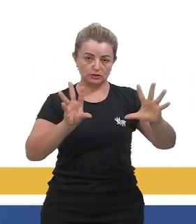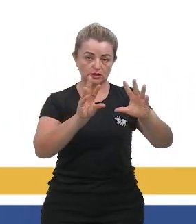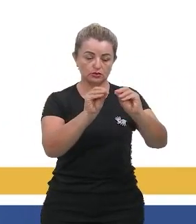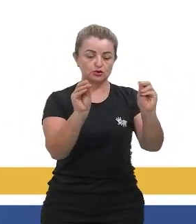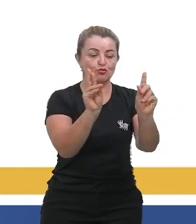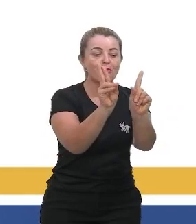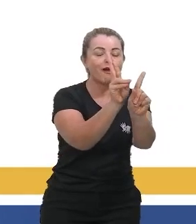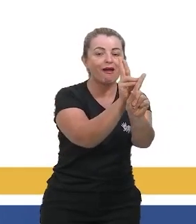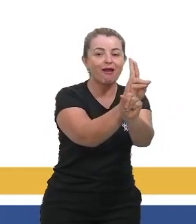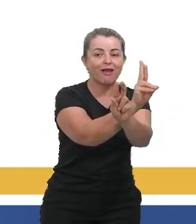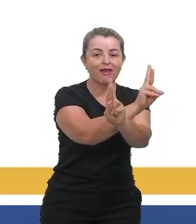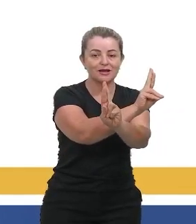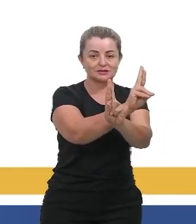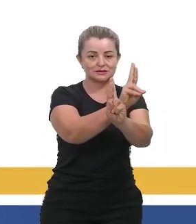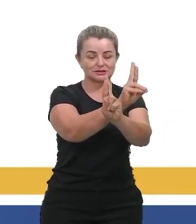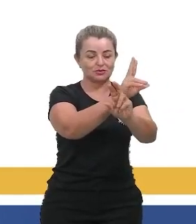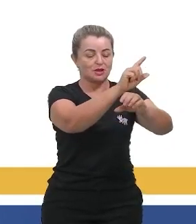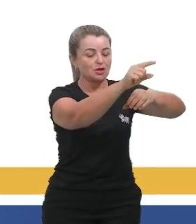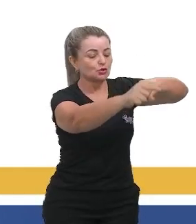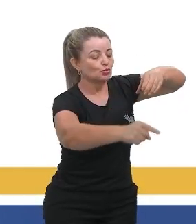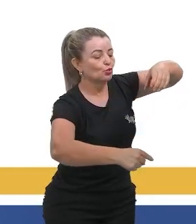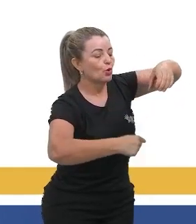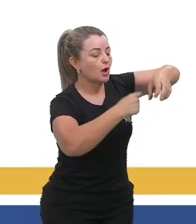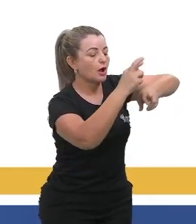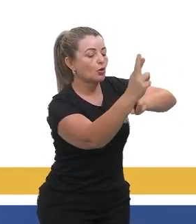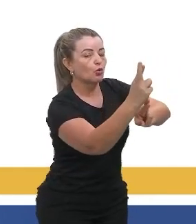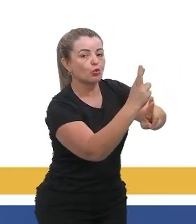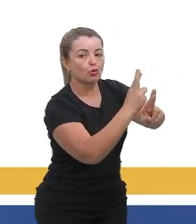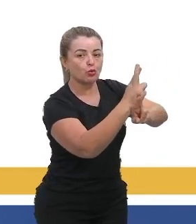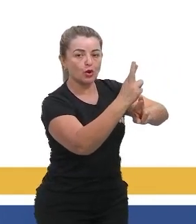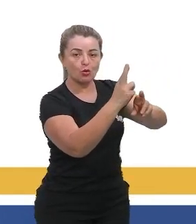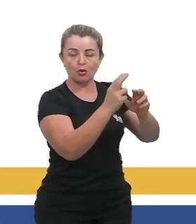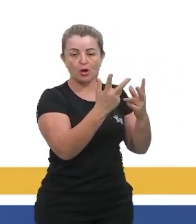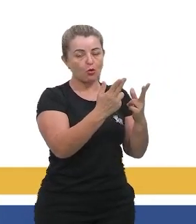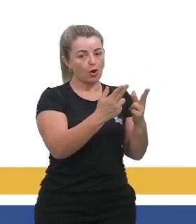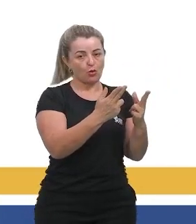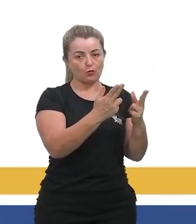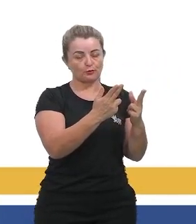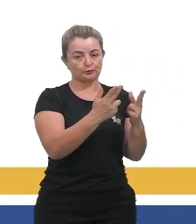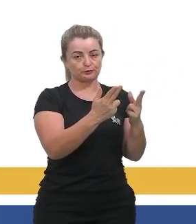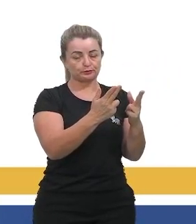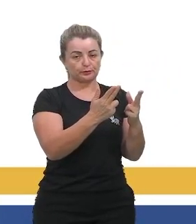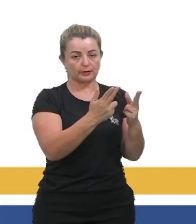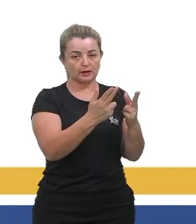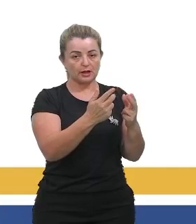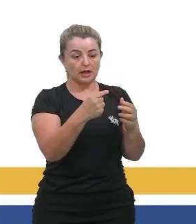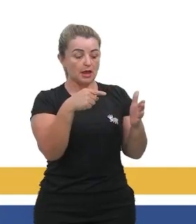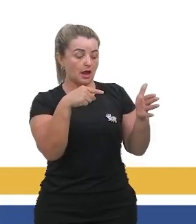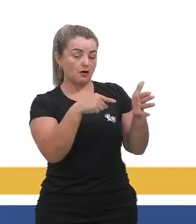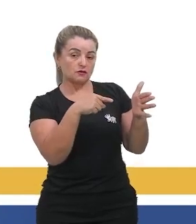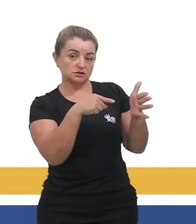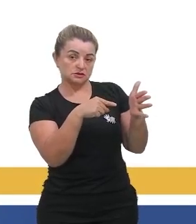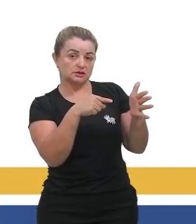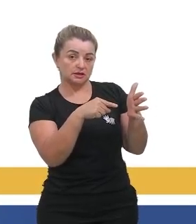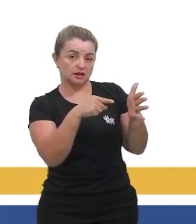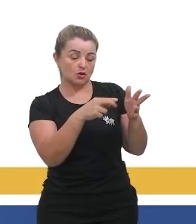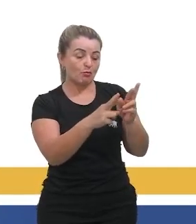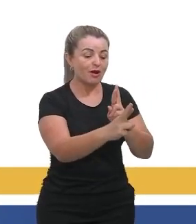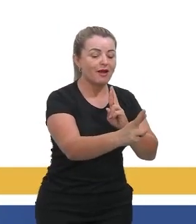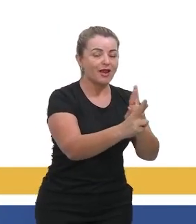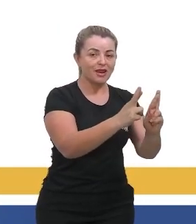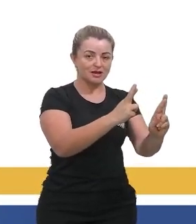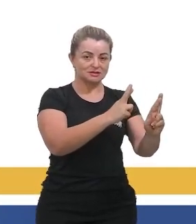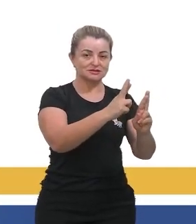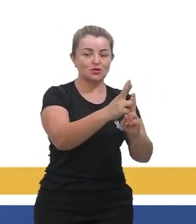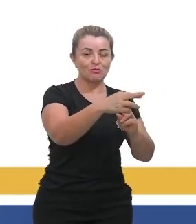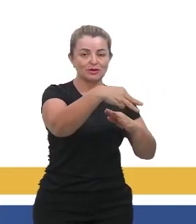Ou seja, como eles pertencem ao mesmo arco, o ângulo de inclinação é o mesmo, tá bom? Aí você tem lá direitinho uma relação matemática, tá vendo? Ó,